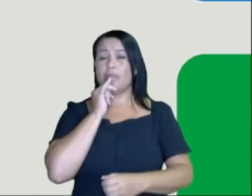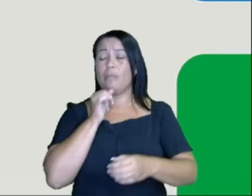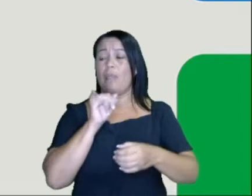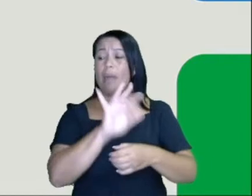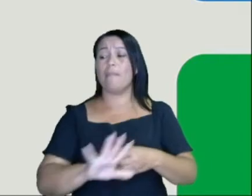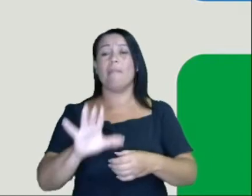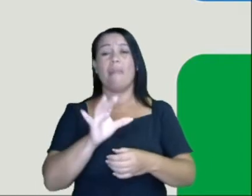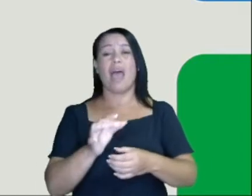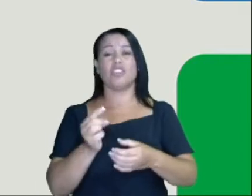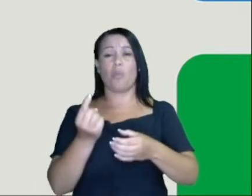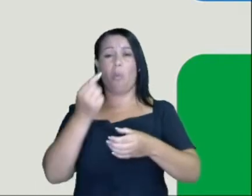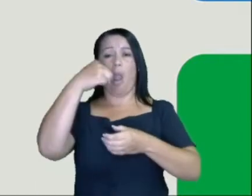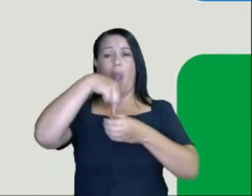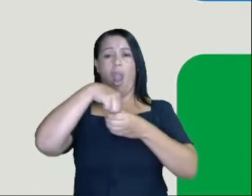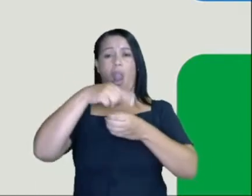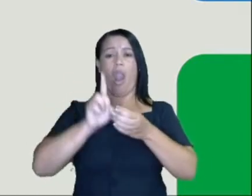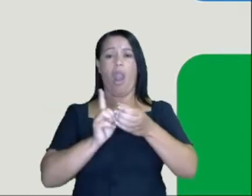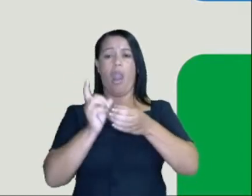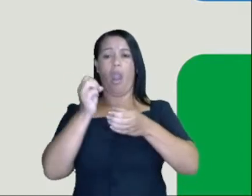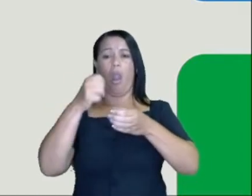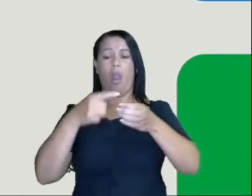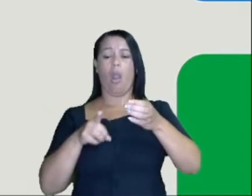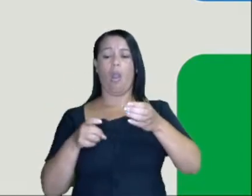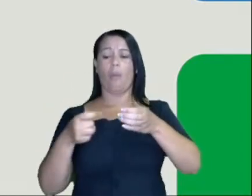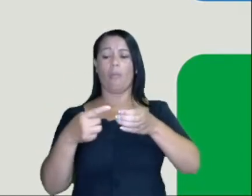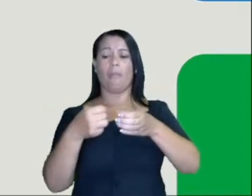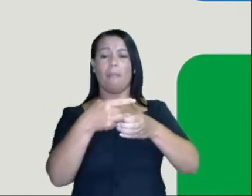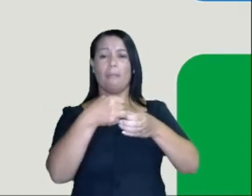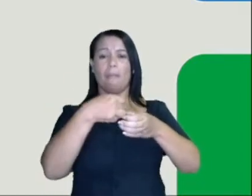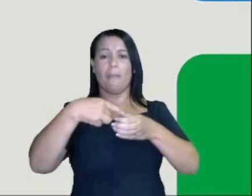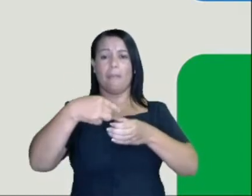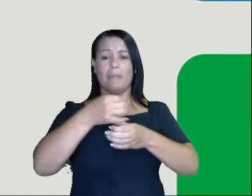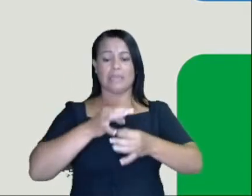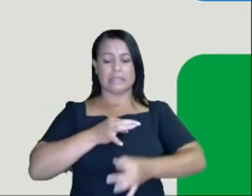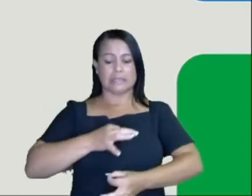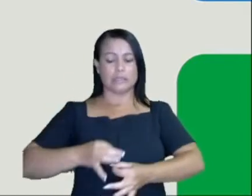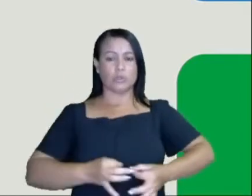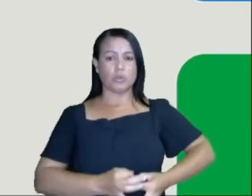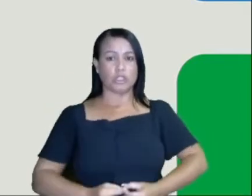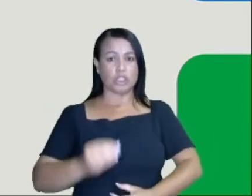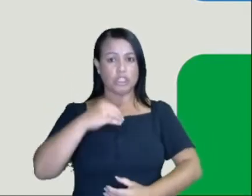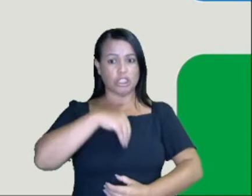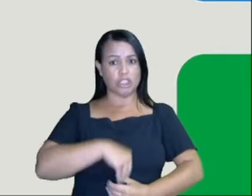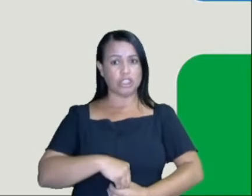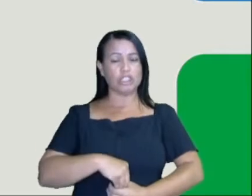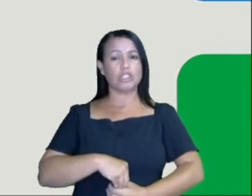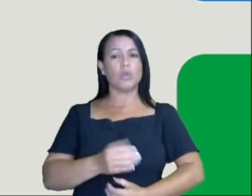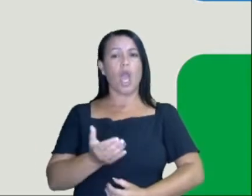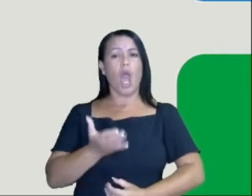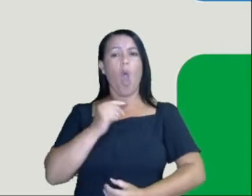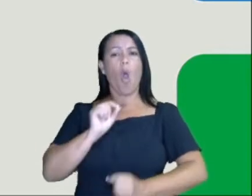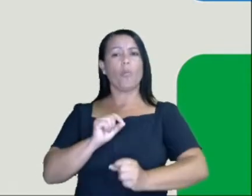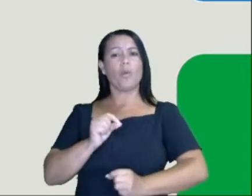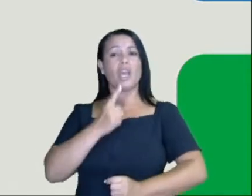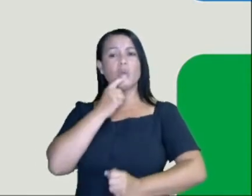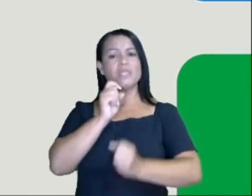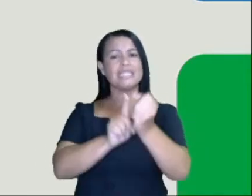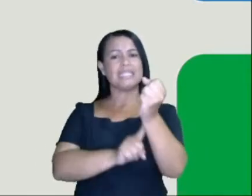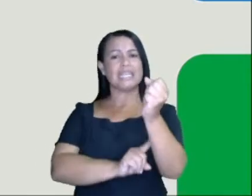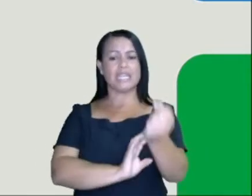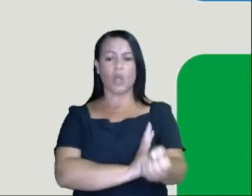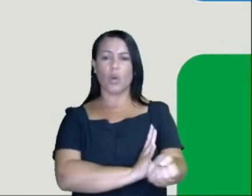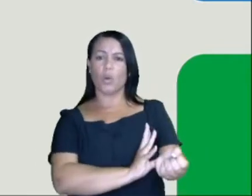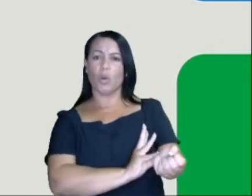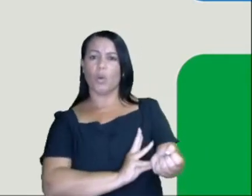intestino humano. Ela alimenta-se do sangue da parede do intestino e fica absorvendo nutrientes